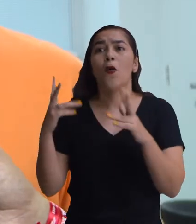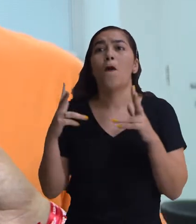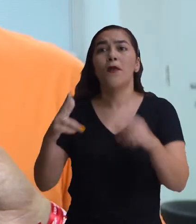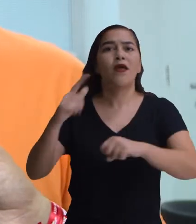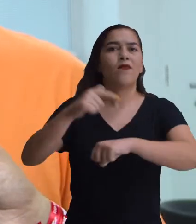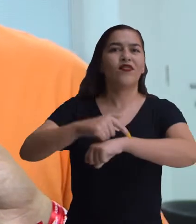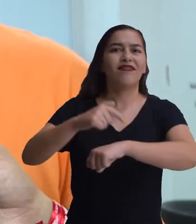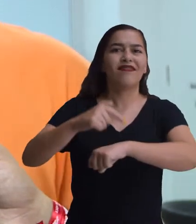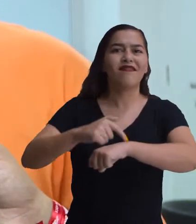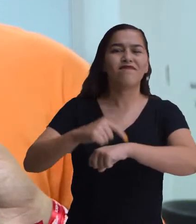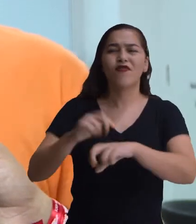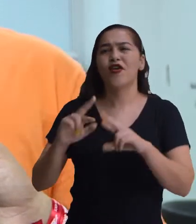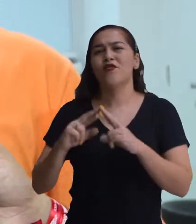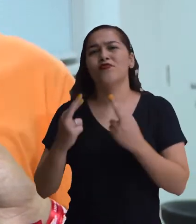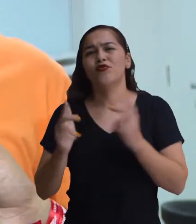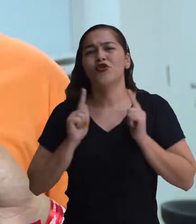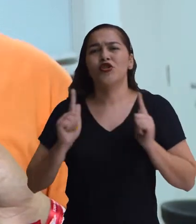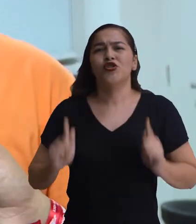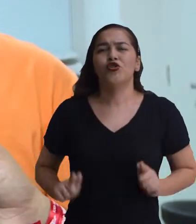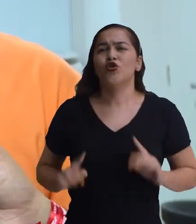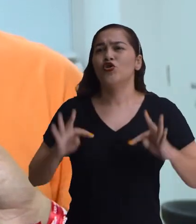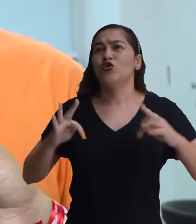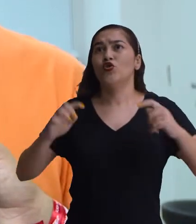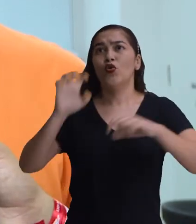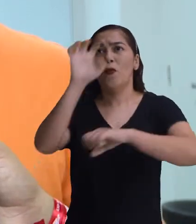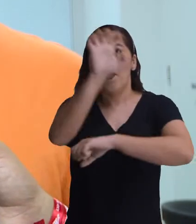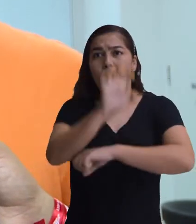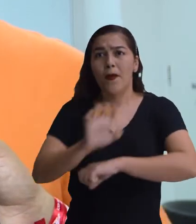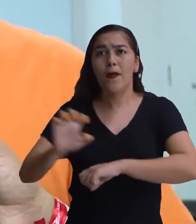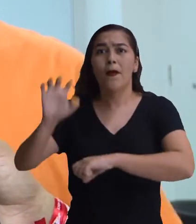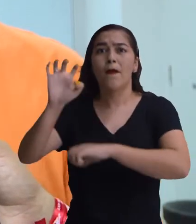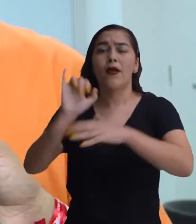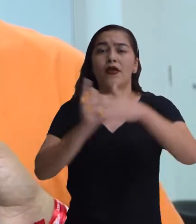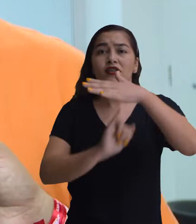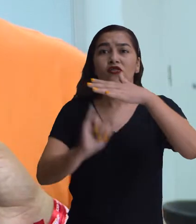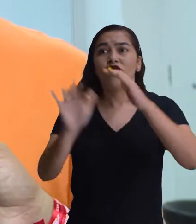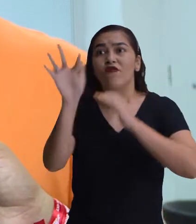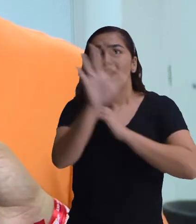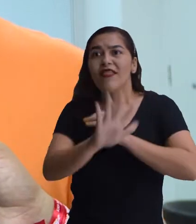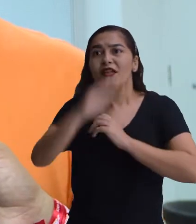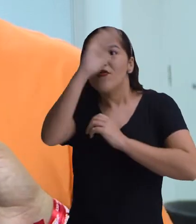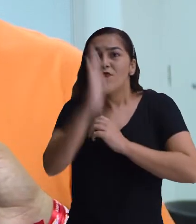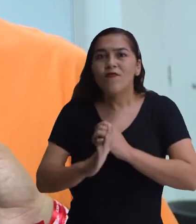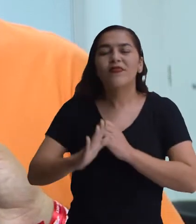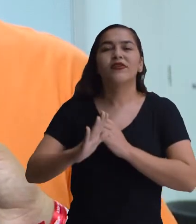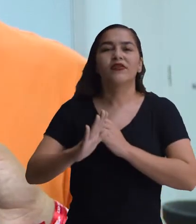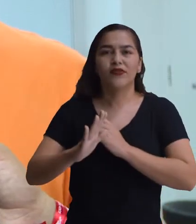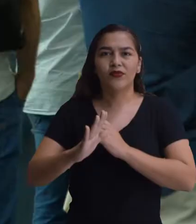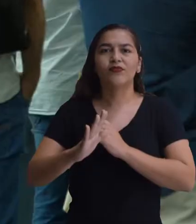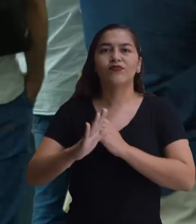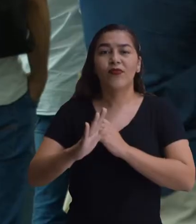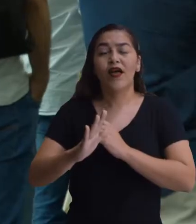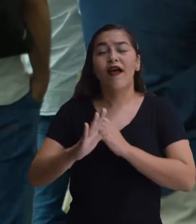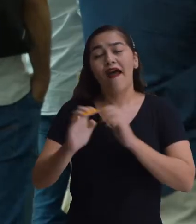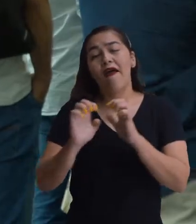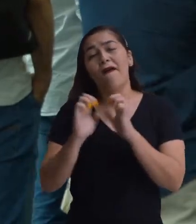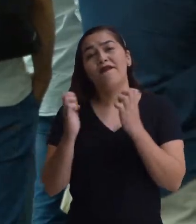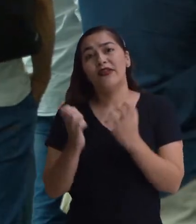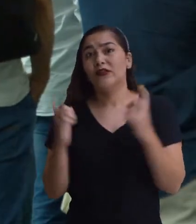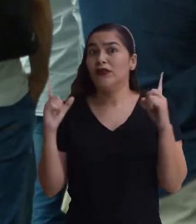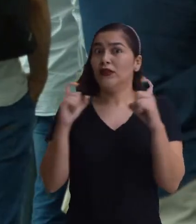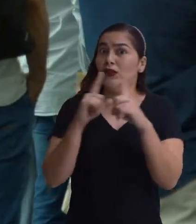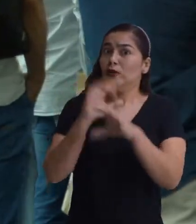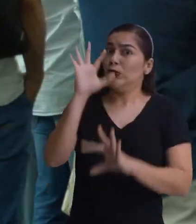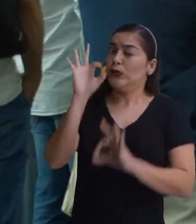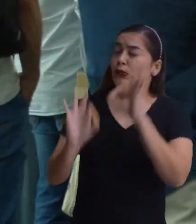concomitantes acontecendo, que reuniu gestores de todas as regiões e de todos os institutos federais do Brasil. E